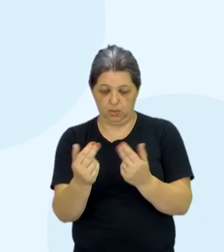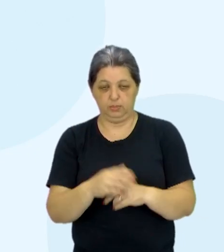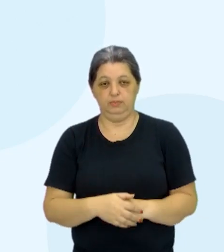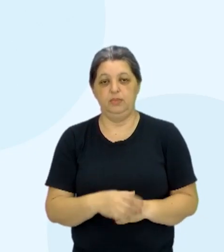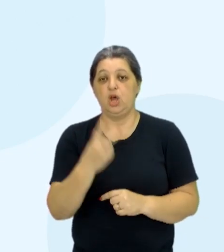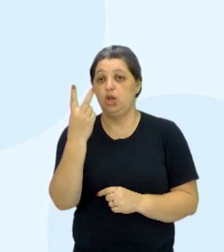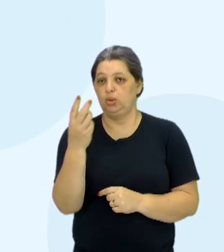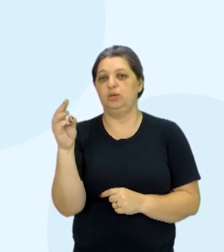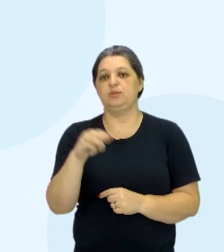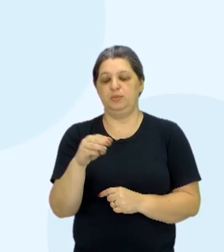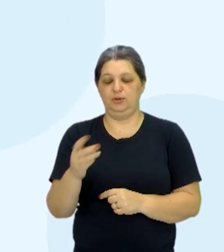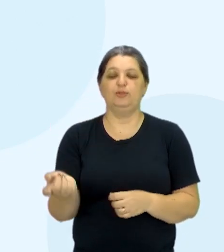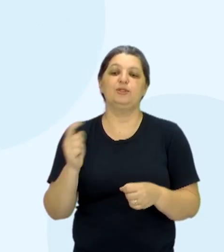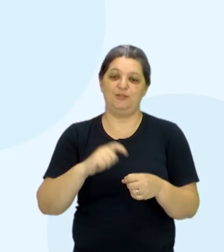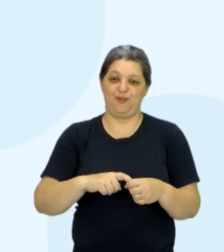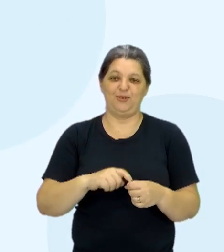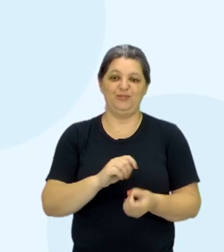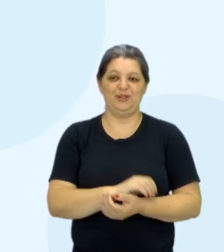2 minutinhos e a gente já volta.